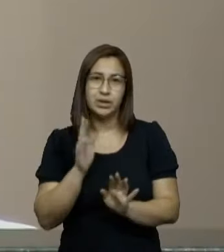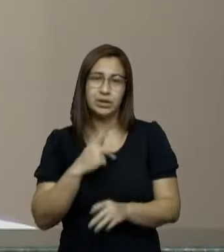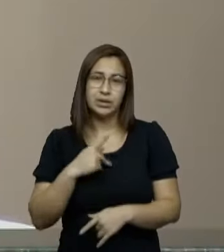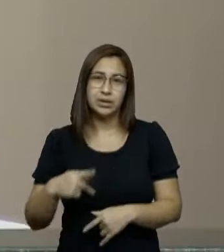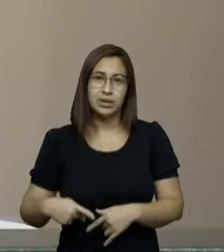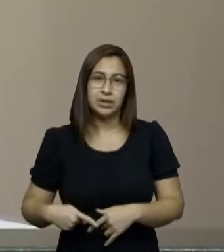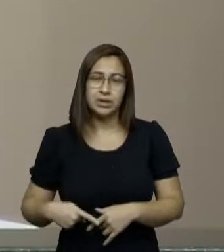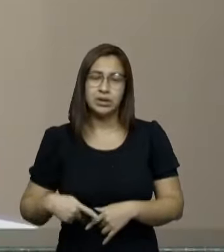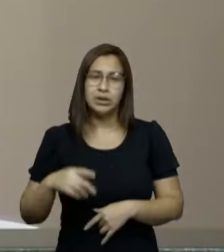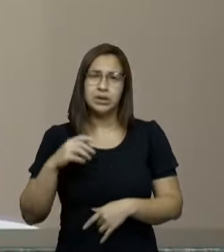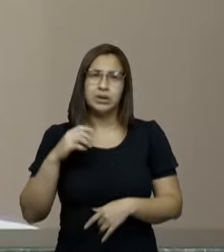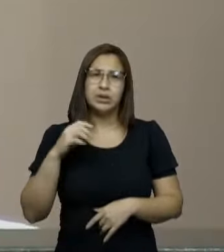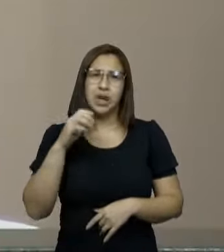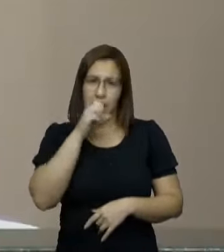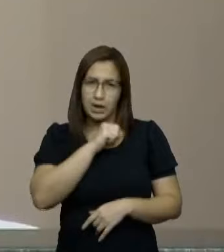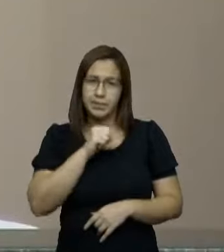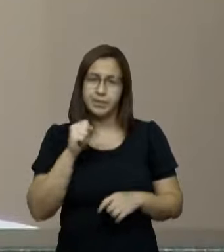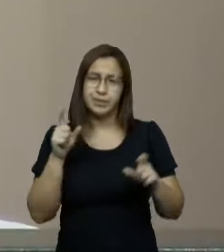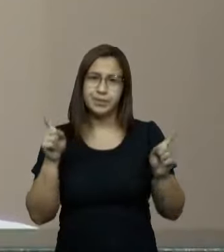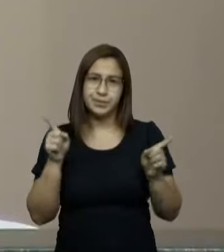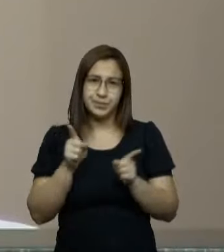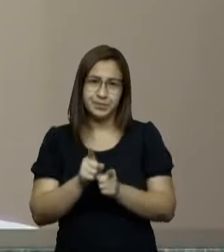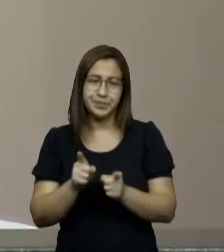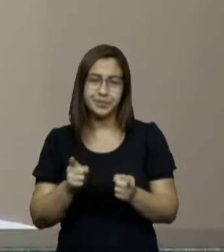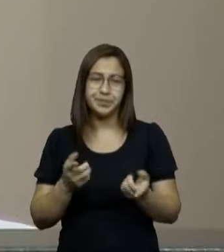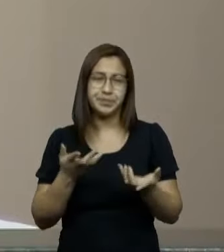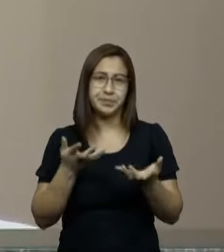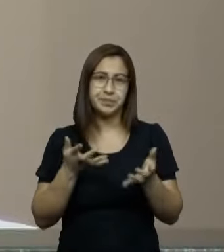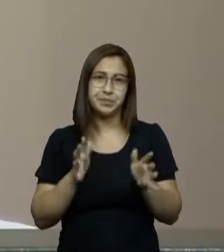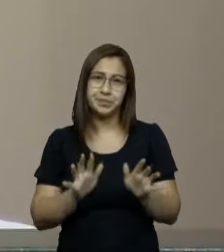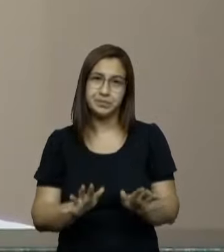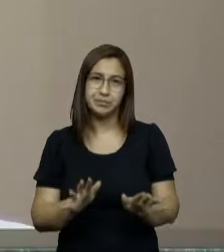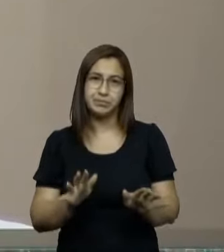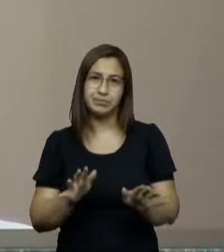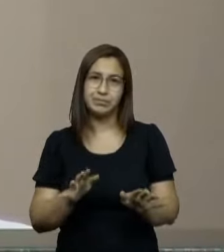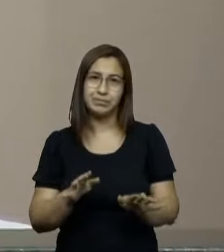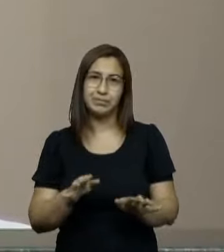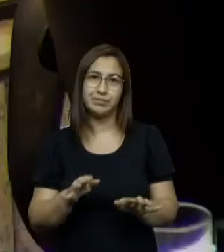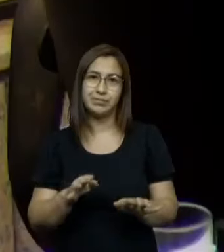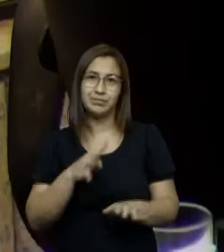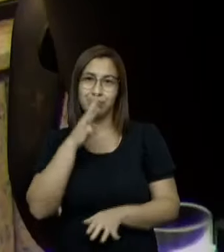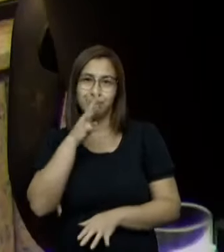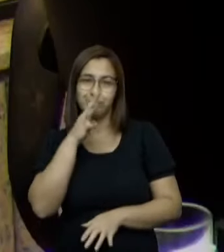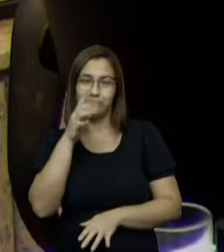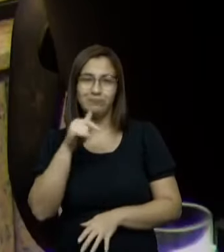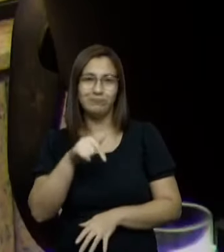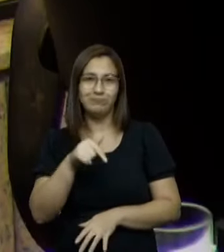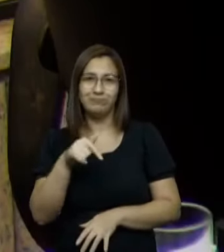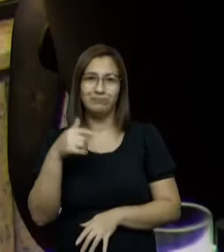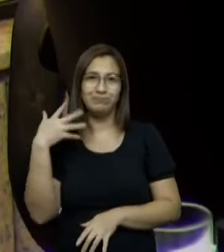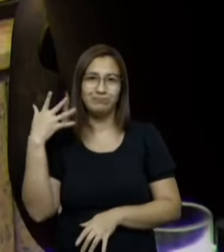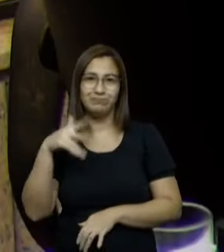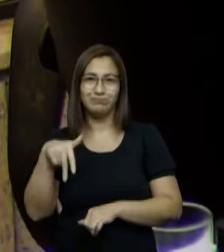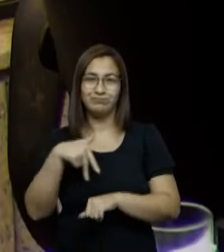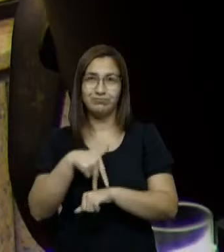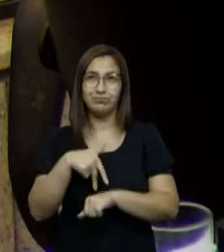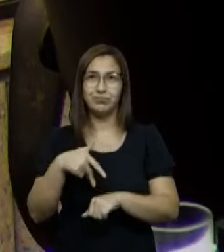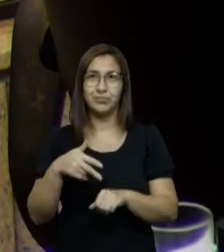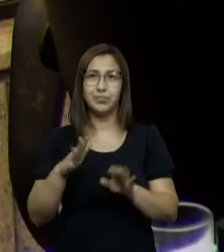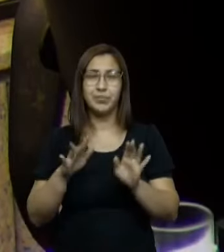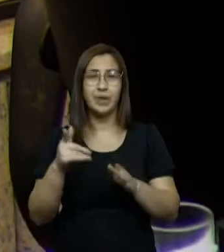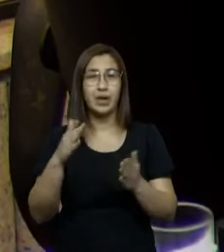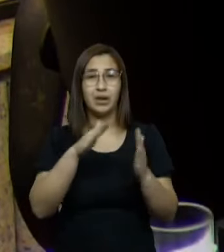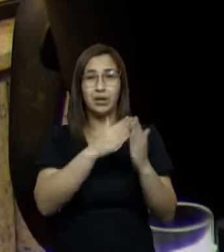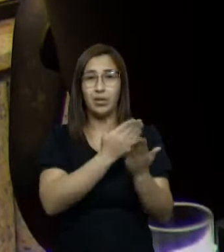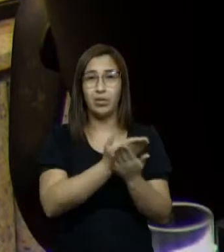prometo ser breve, eu não quero, imagina, abusar aqui do meu direito de fala, mas, senhor presidente, esse colégio